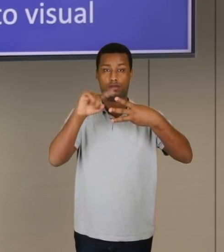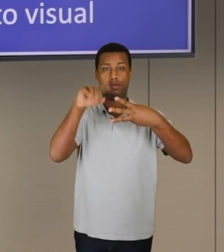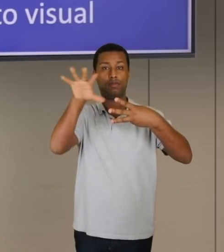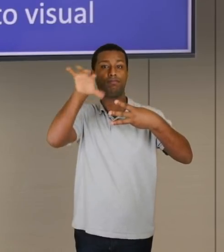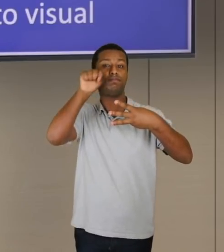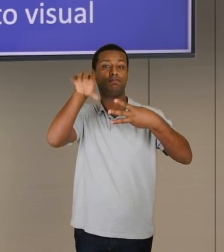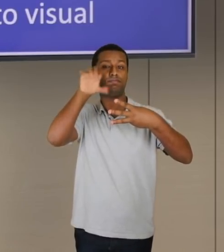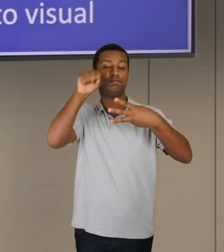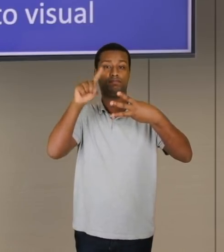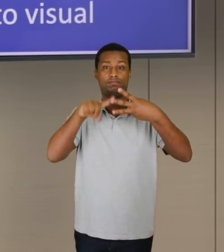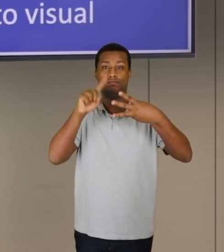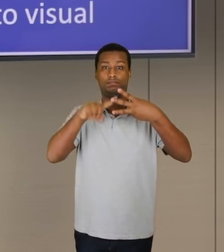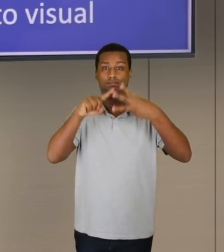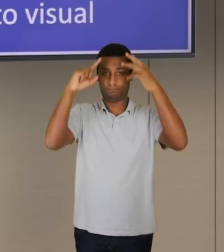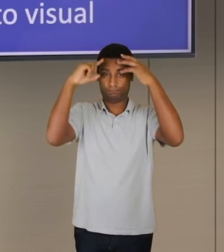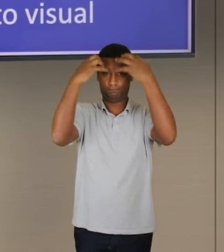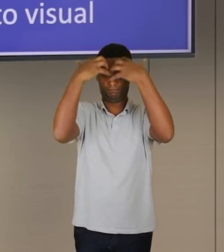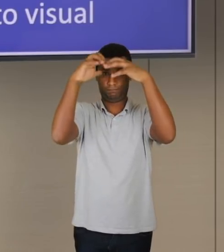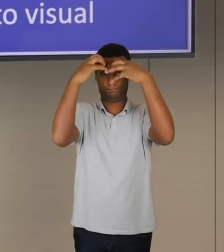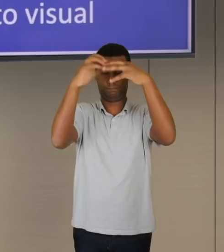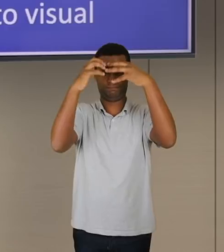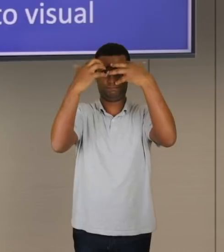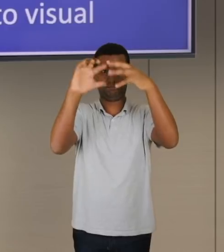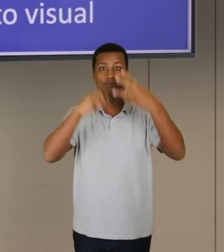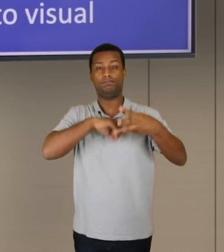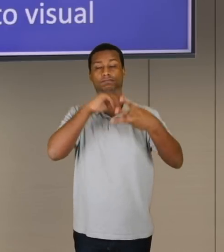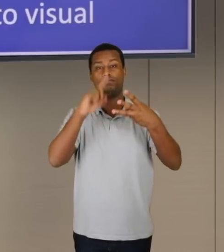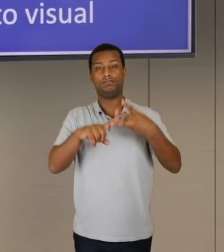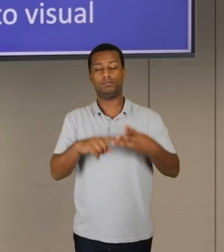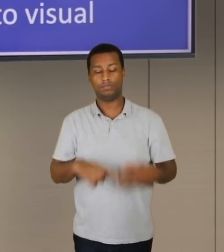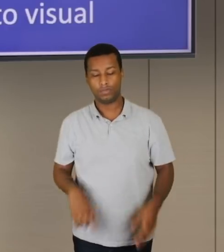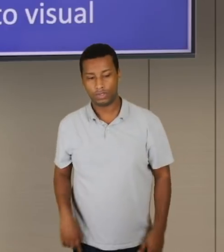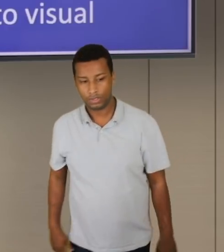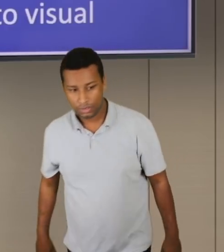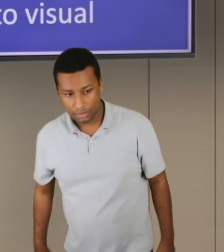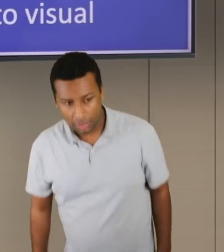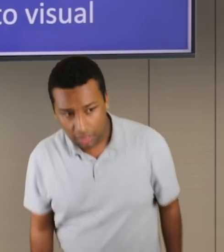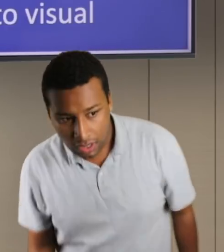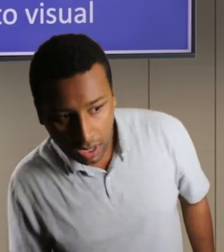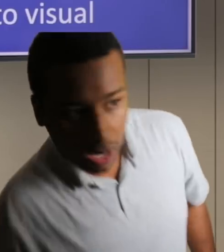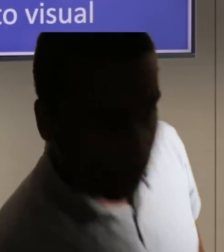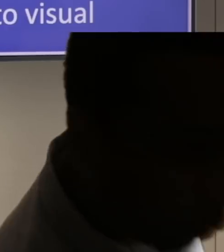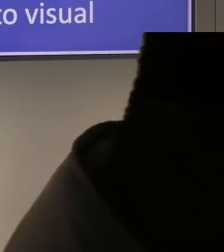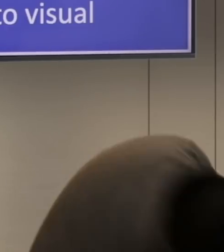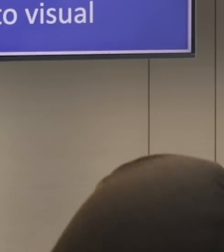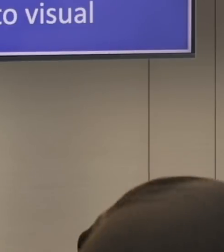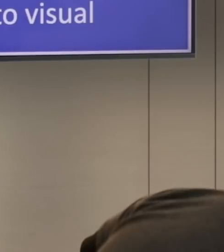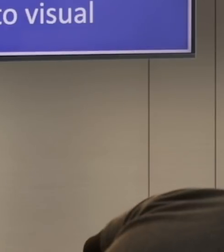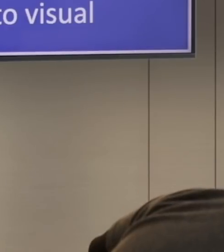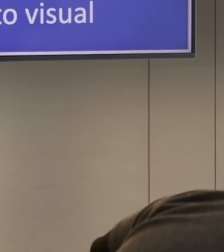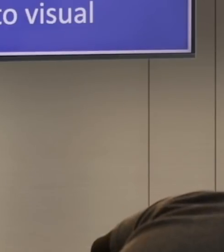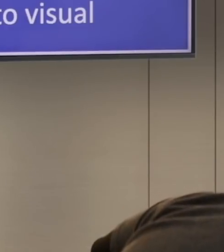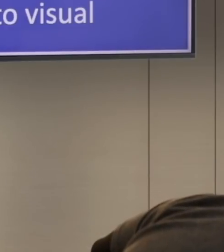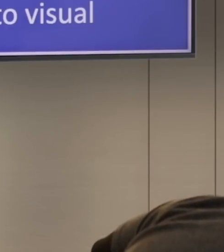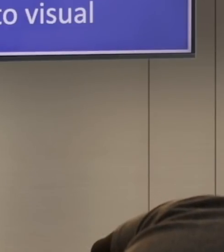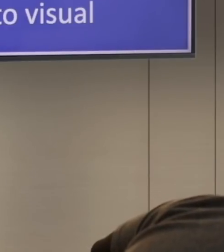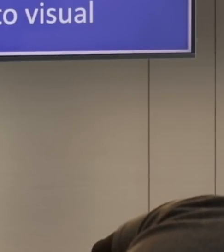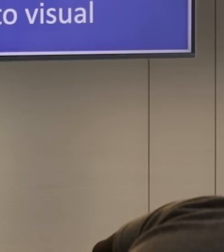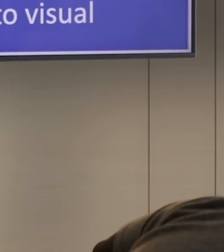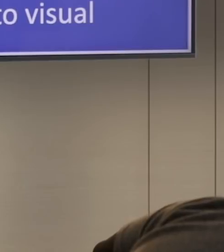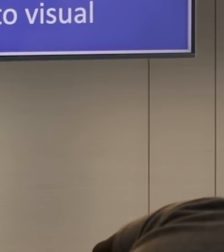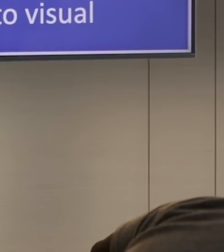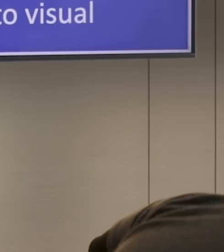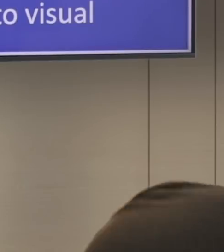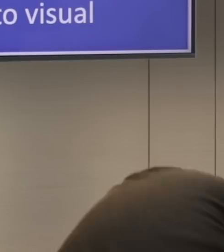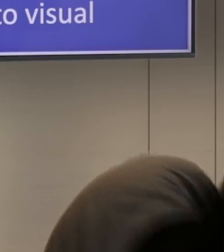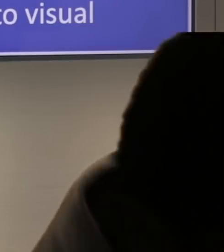visual. Levando em consideração baixa visão ou visão subnormal, nós vamos nos deter em 2, que é a acuidade